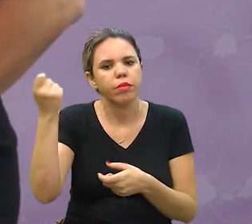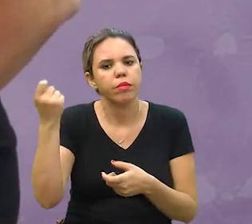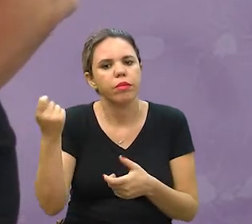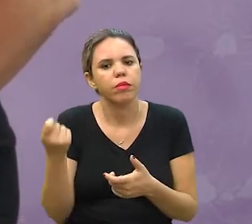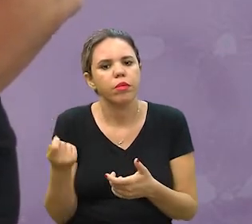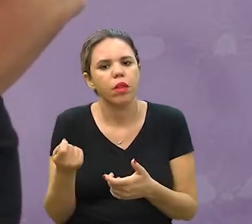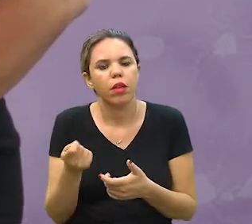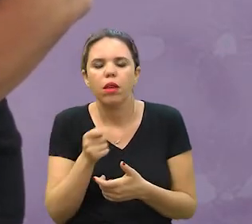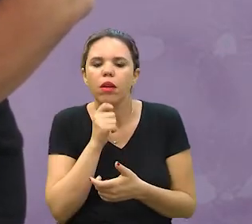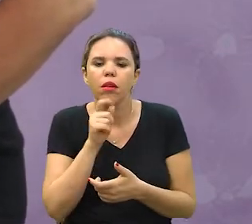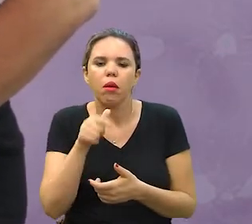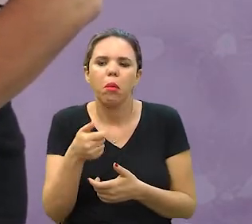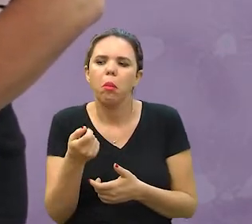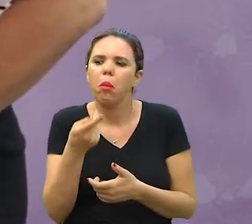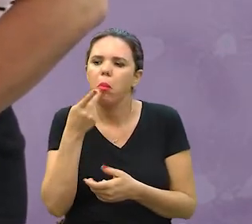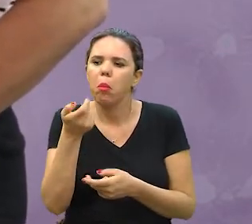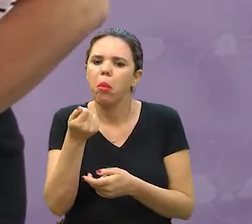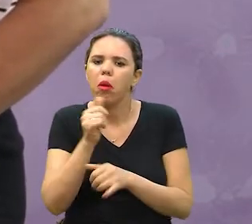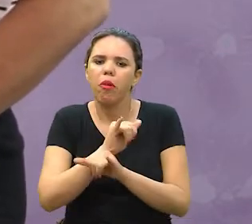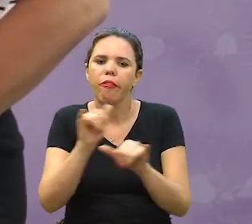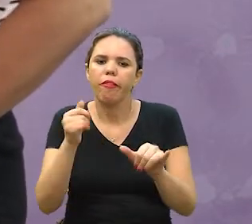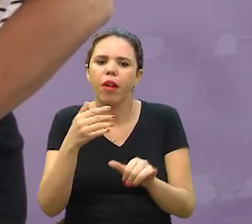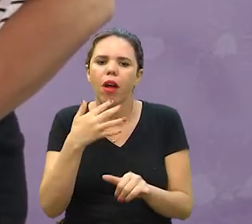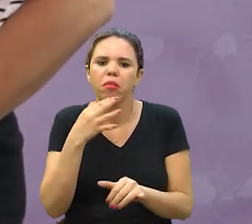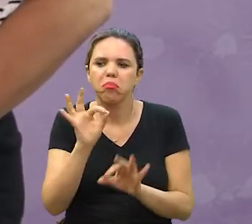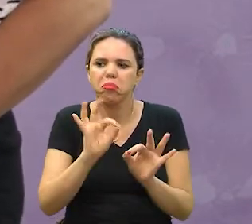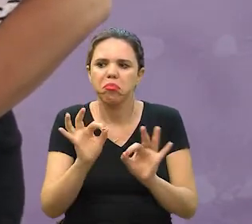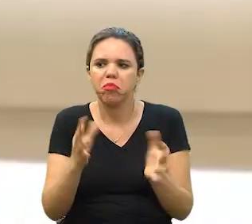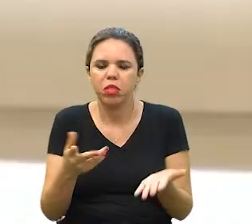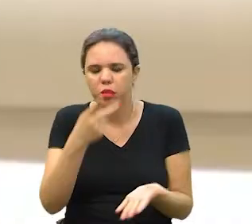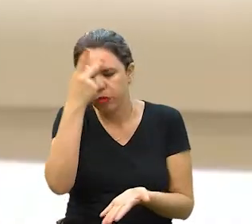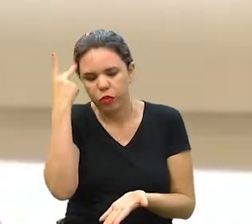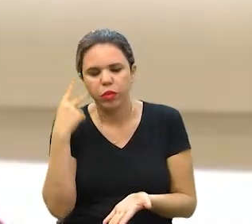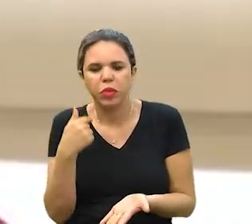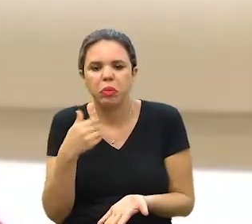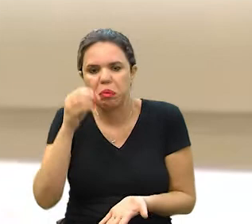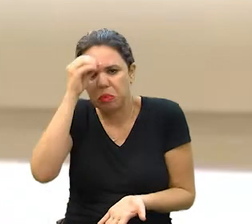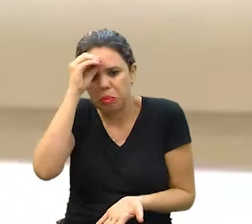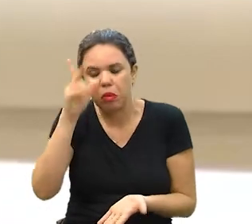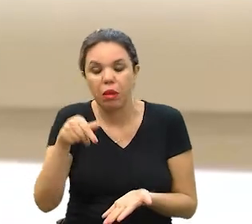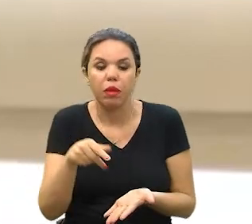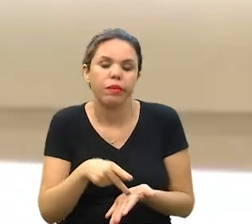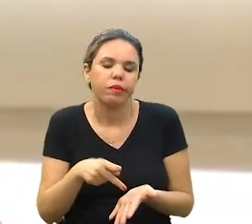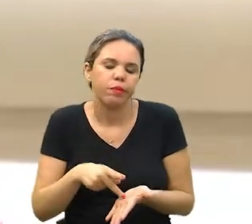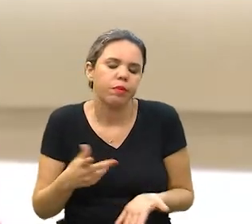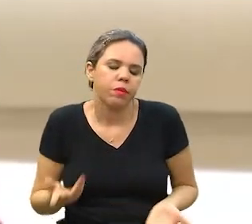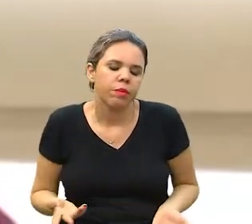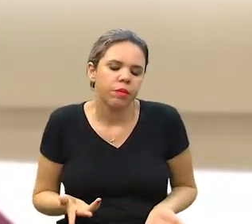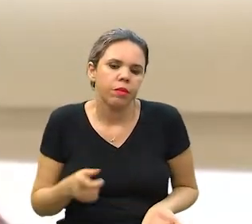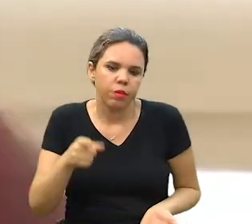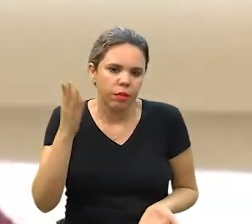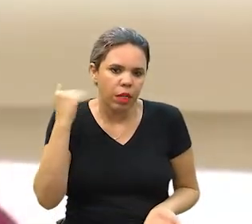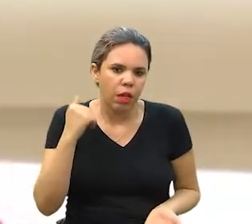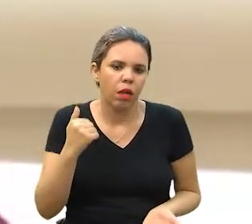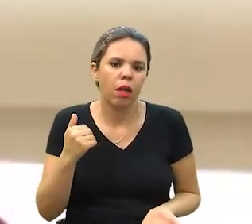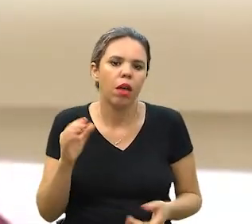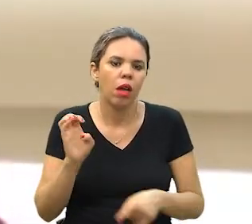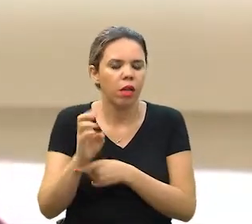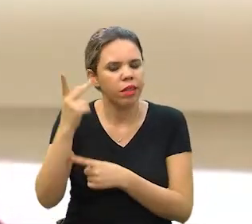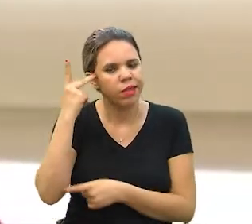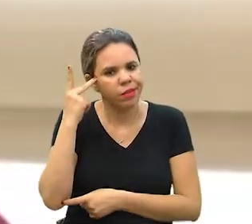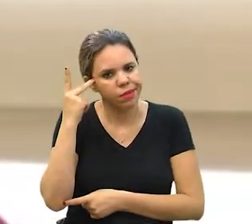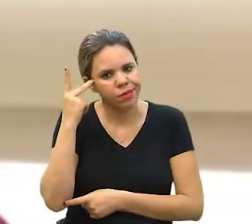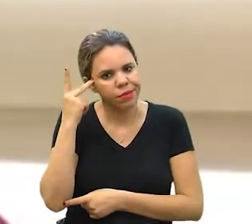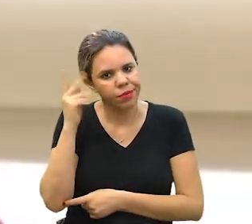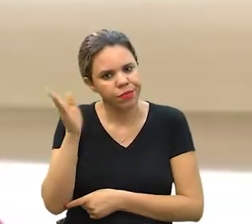grave, mas ainda que pouco se fala, pouco conhecida. Viviane, isso mesmo. Então, você sabe que no estado de